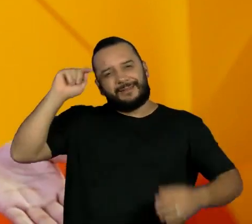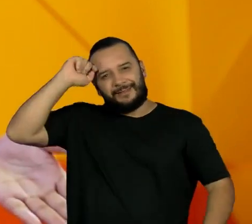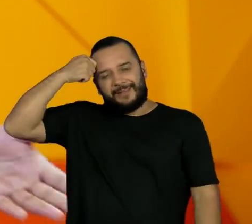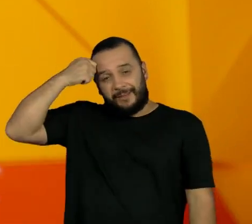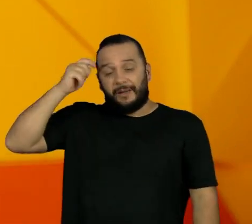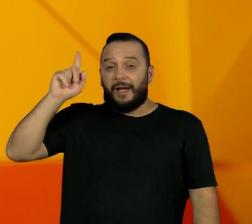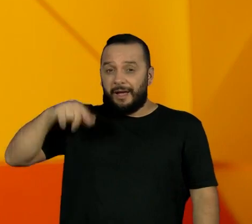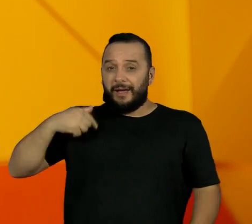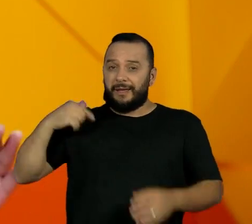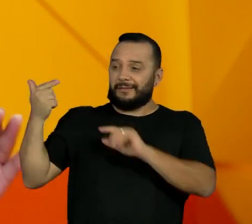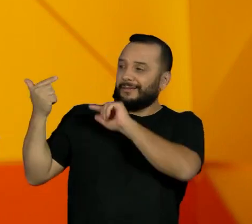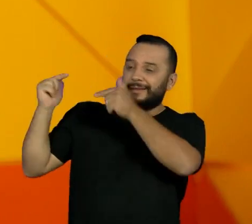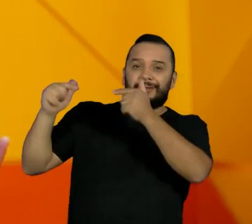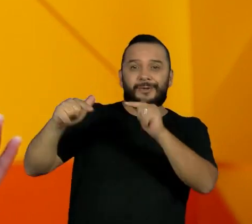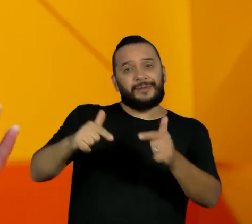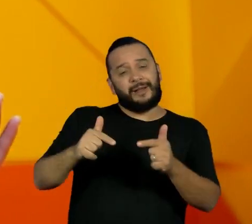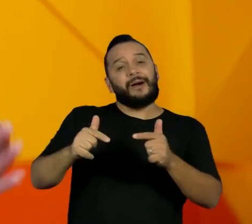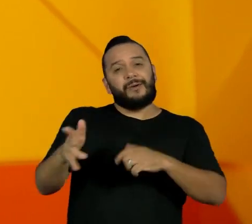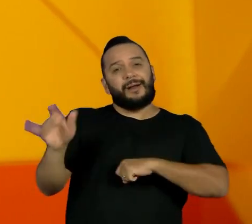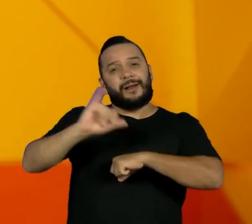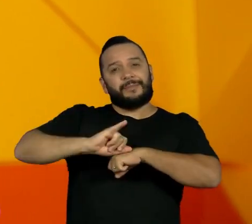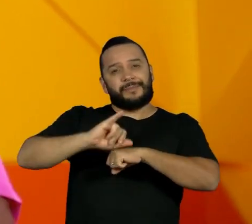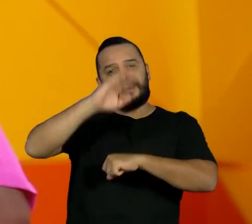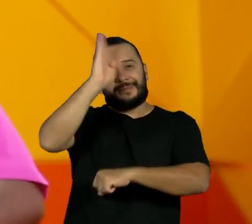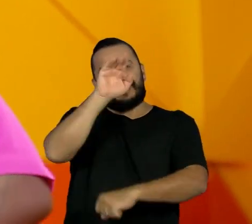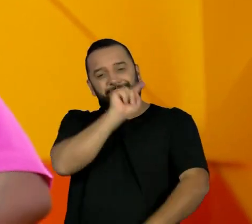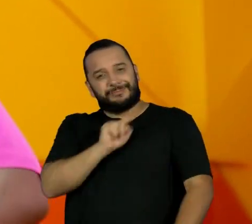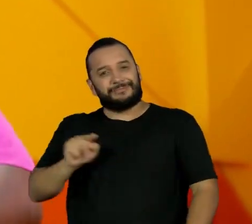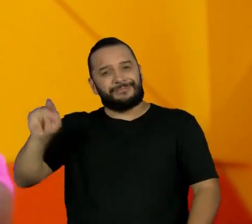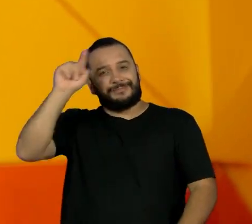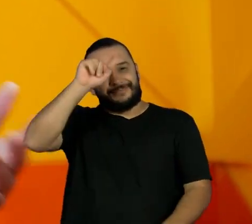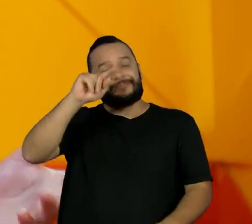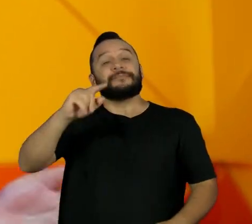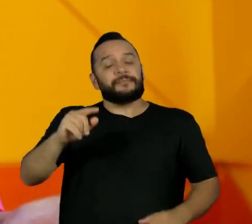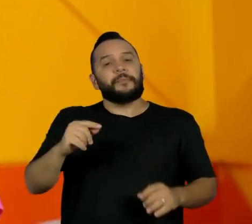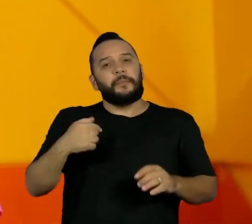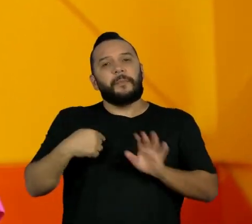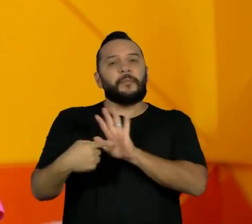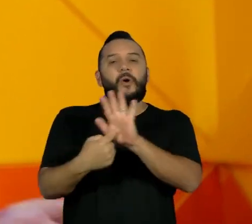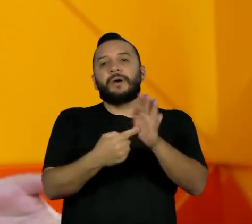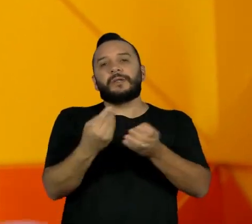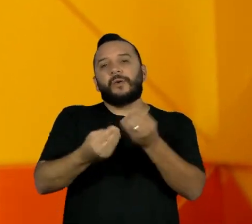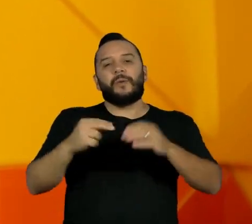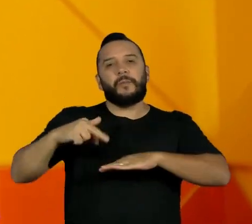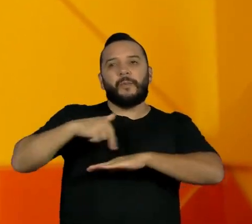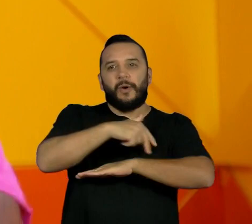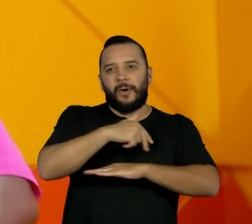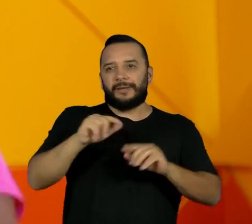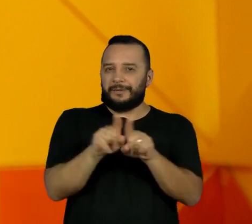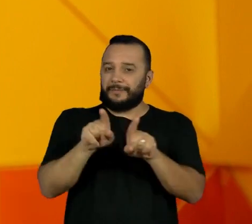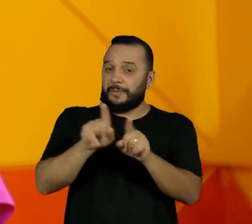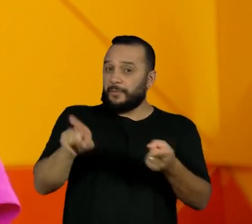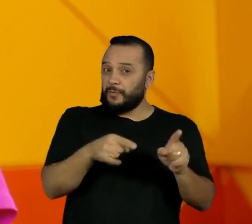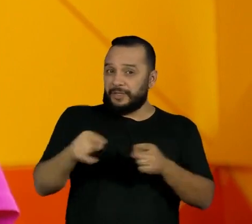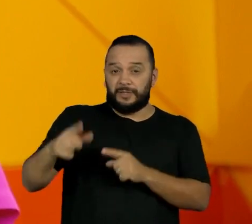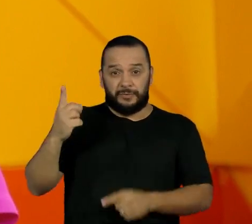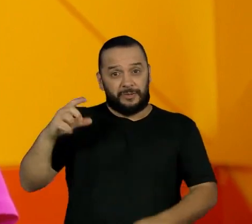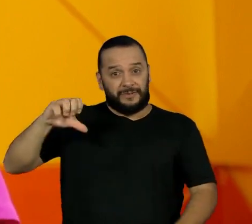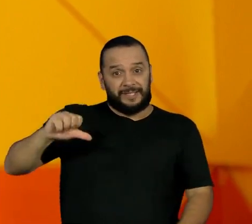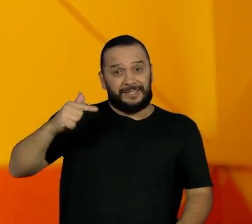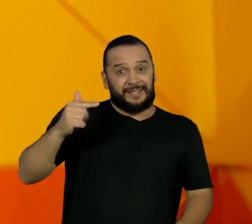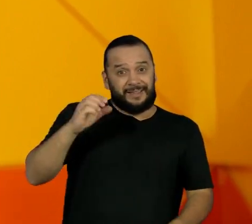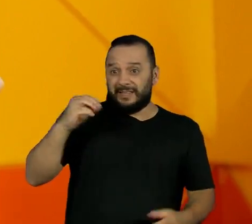eventos tradicionais em várias capitais do Brasil e é um ambiente que dita tendência de moda e de música desde os anos